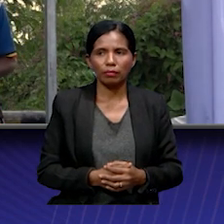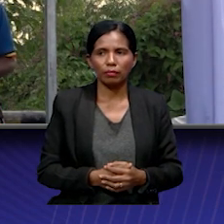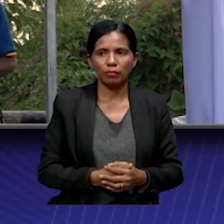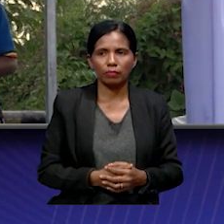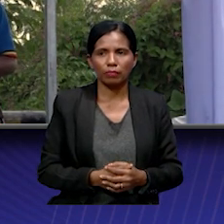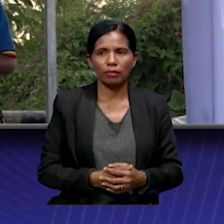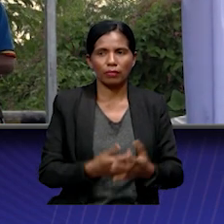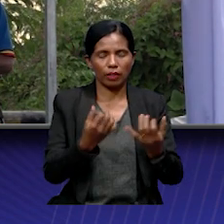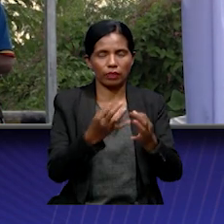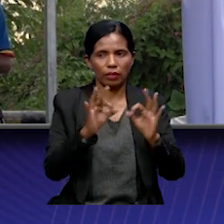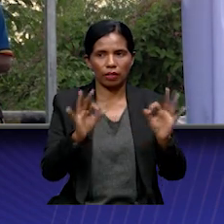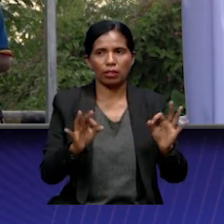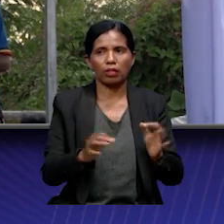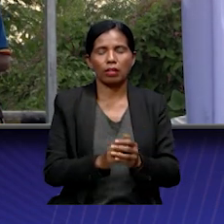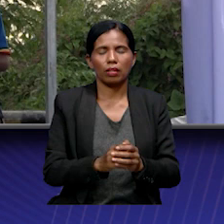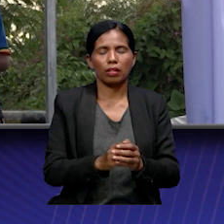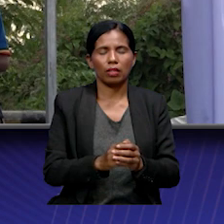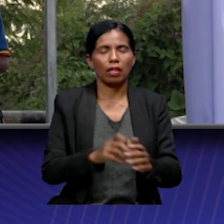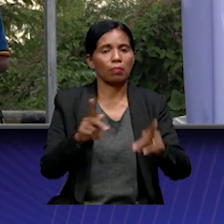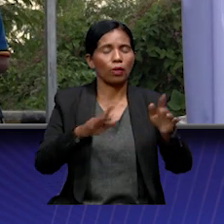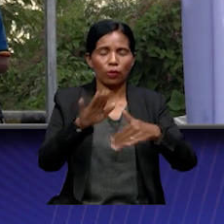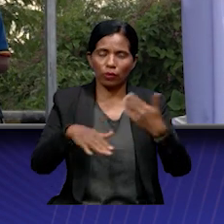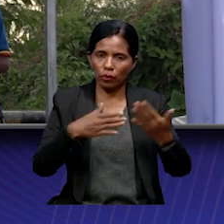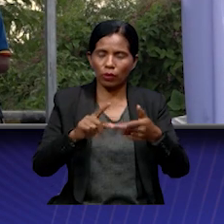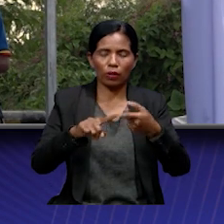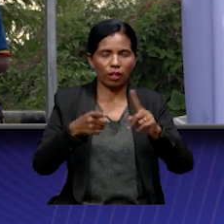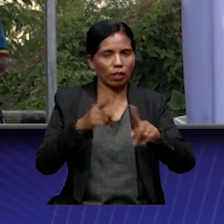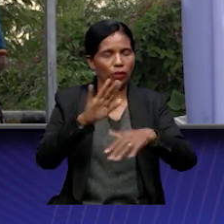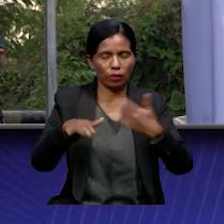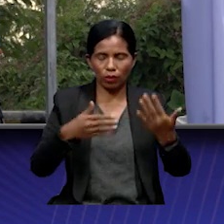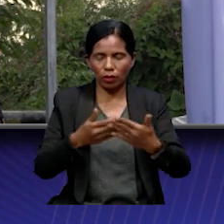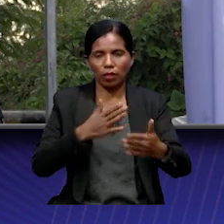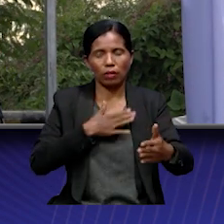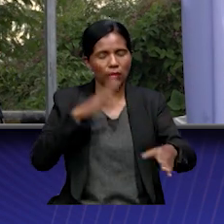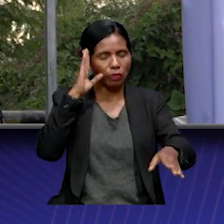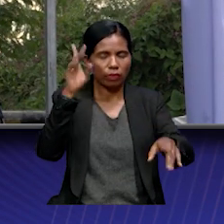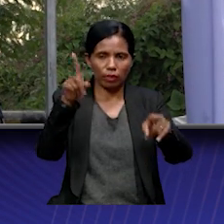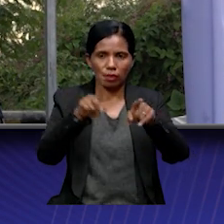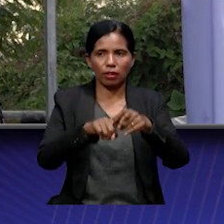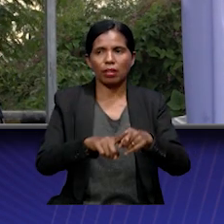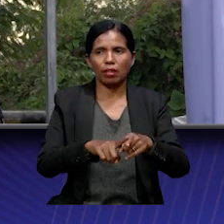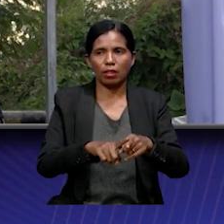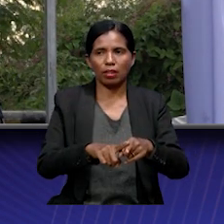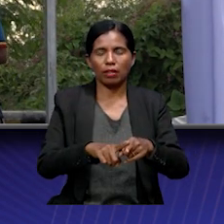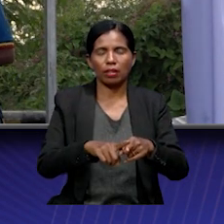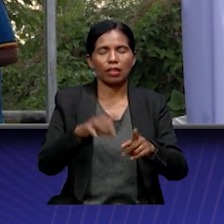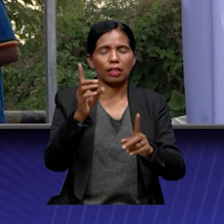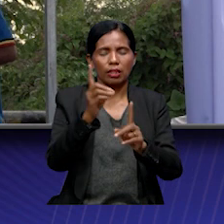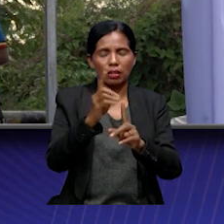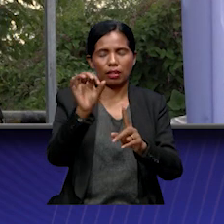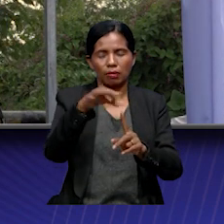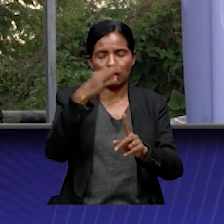então macreona companheiro camarada belon how ni mawali sira fretlin que ta halua dia 19